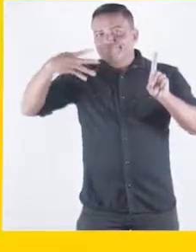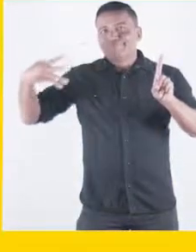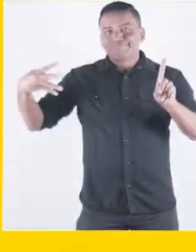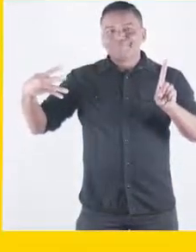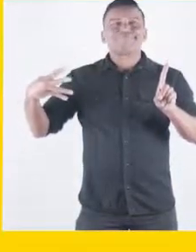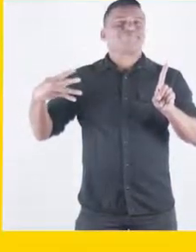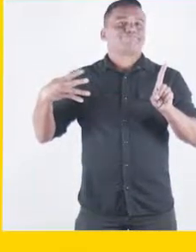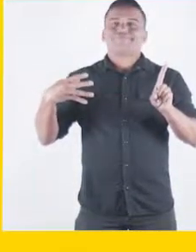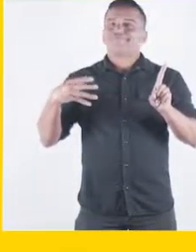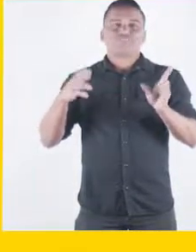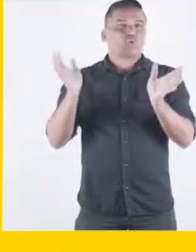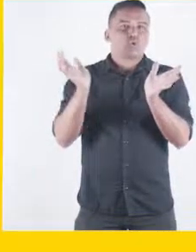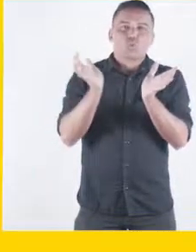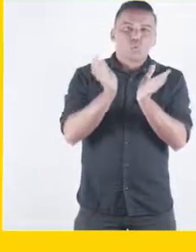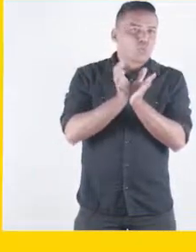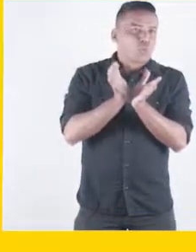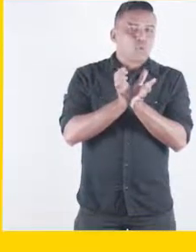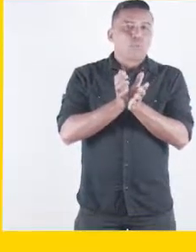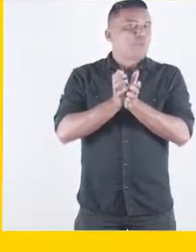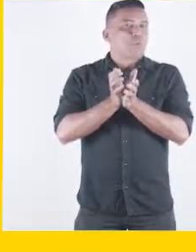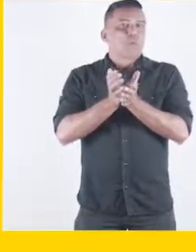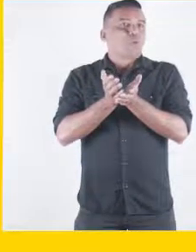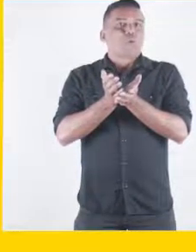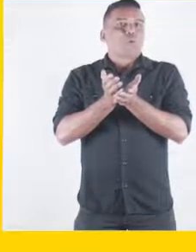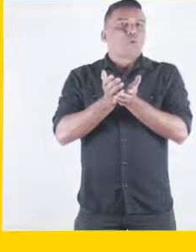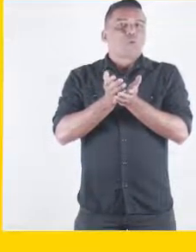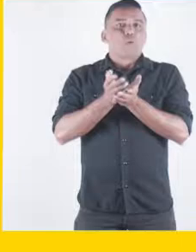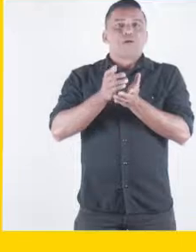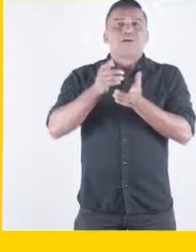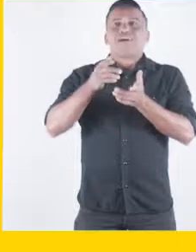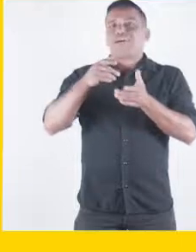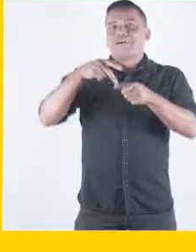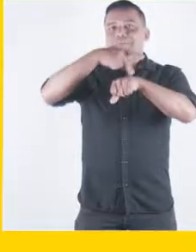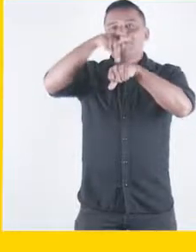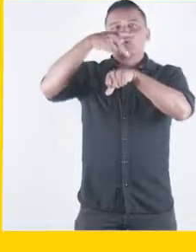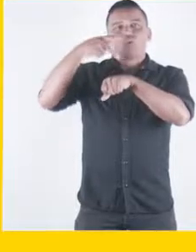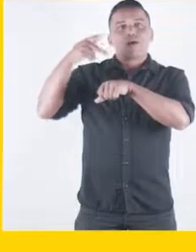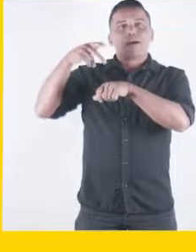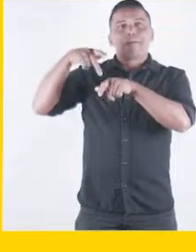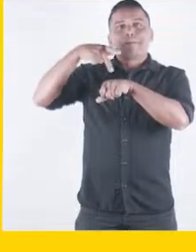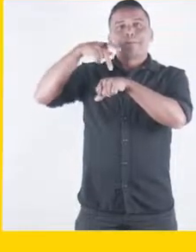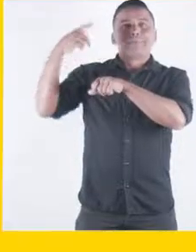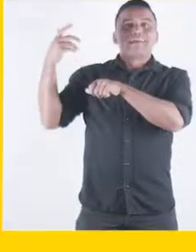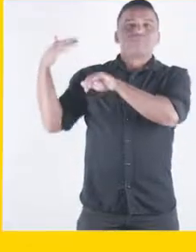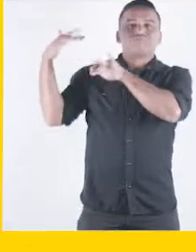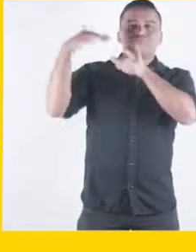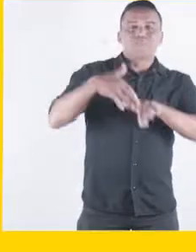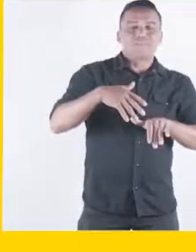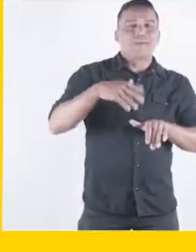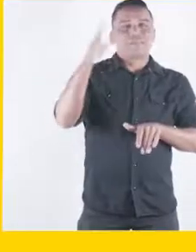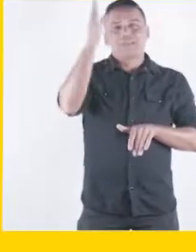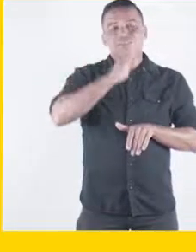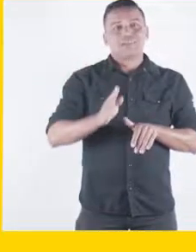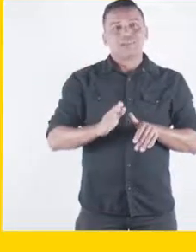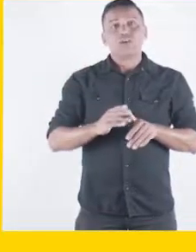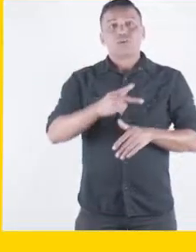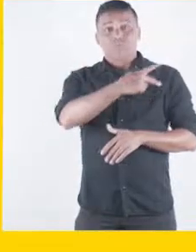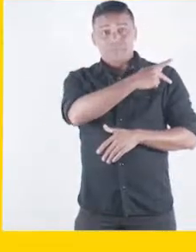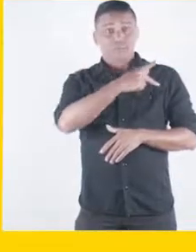NICEIs, SANSEIs. Era um trabalho muito bacana do jornal. O jornal durou mais de 10 anos. Eu presidi o